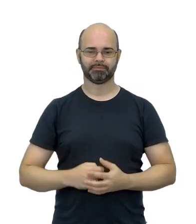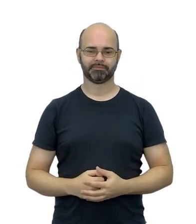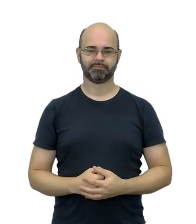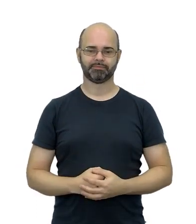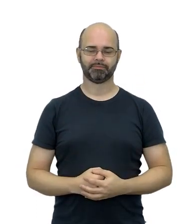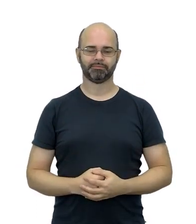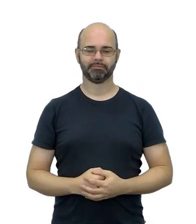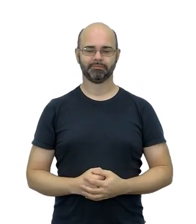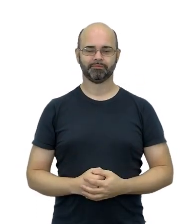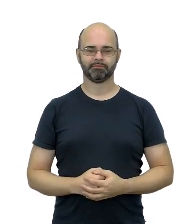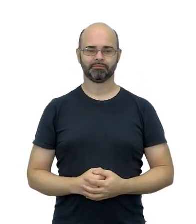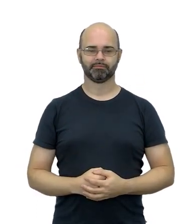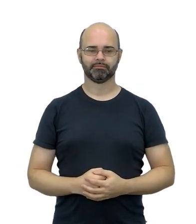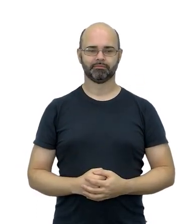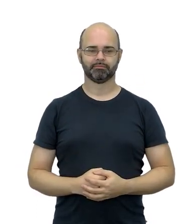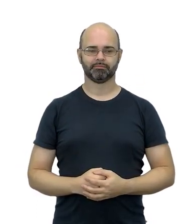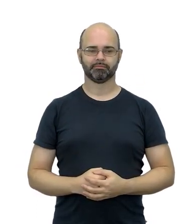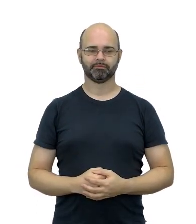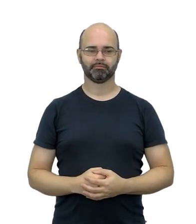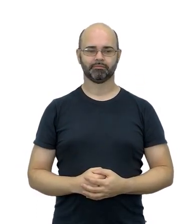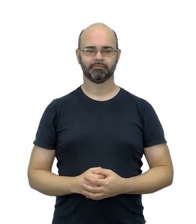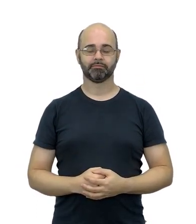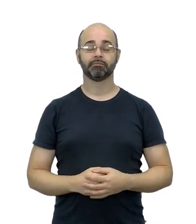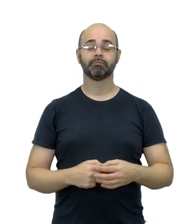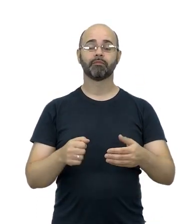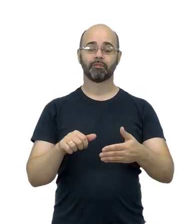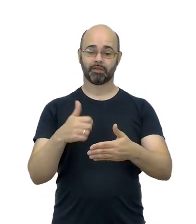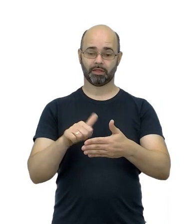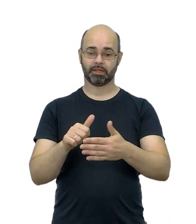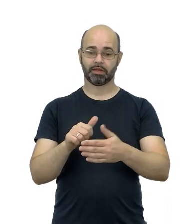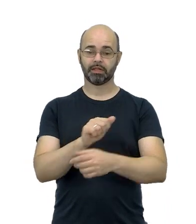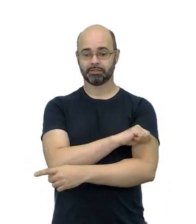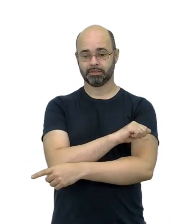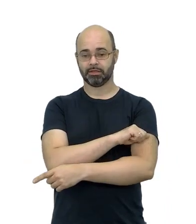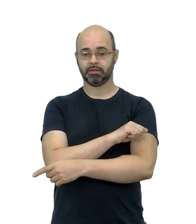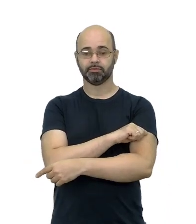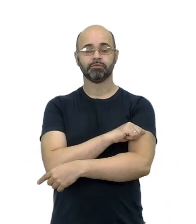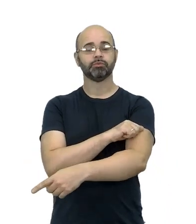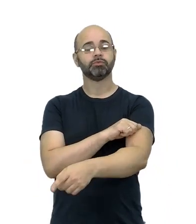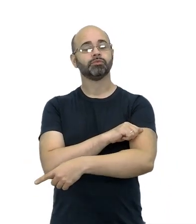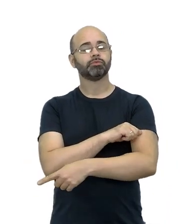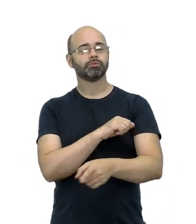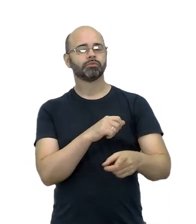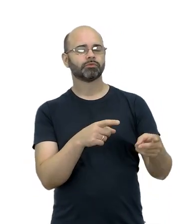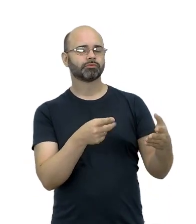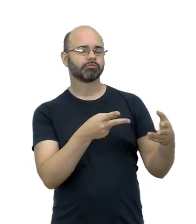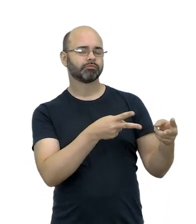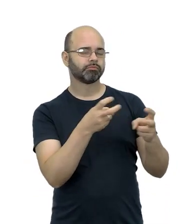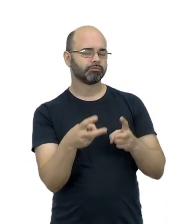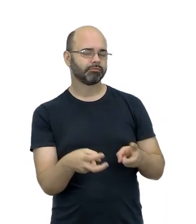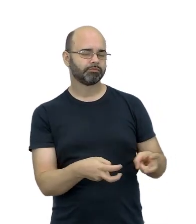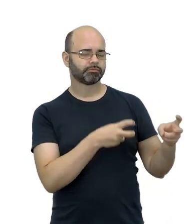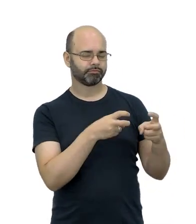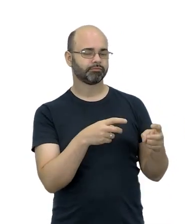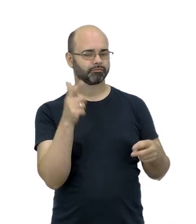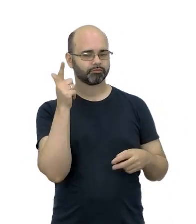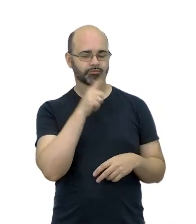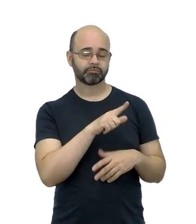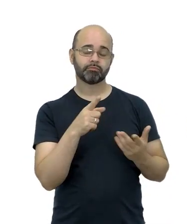Na análise, os estudantes são capazes de analisar algumas das características dessas figuras geométricas, né, de forma